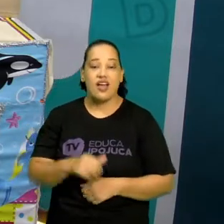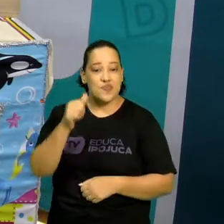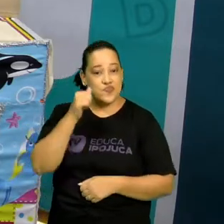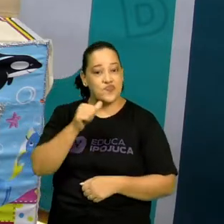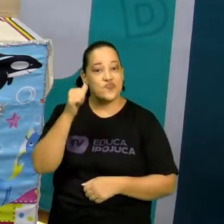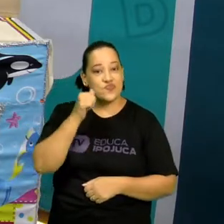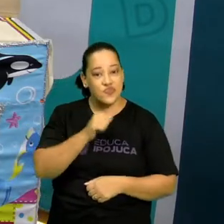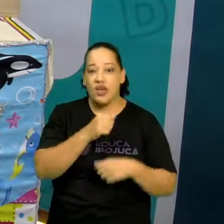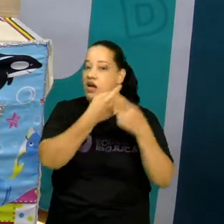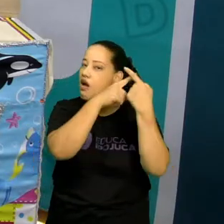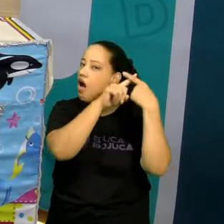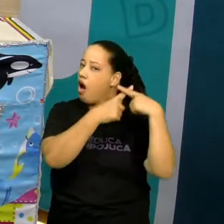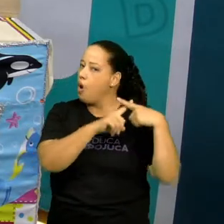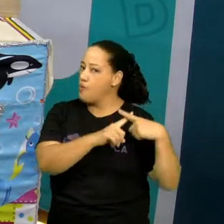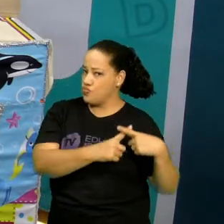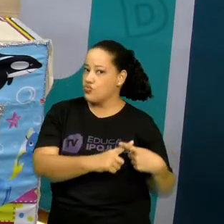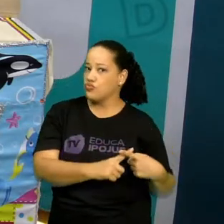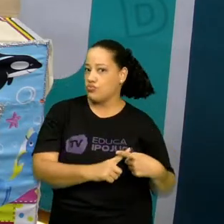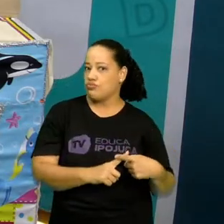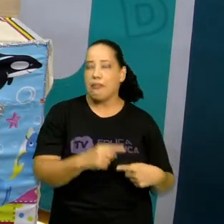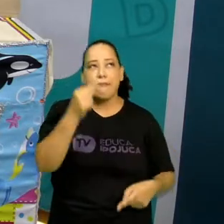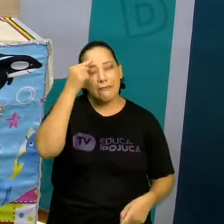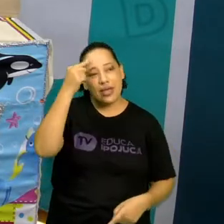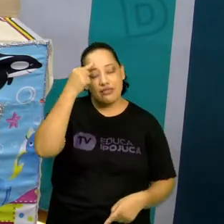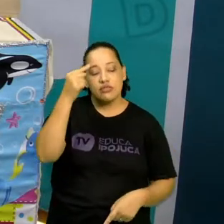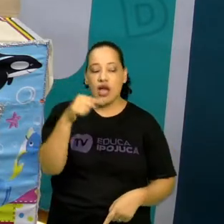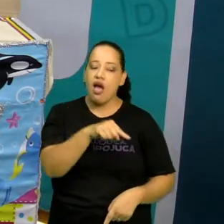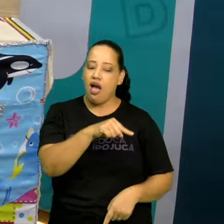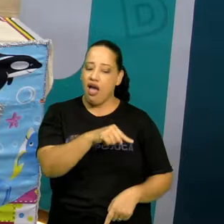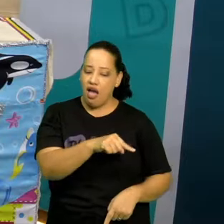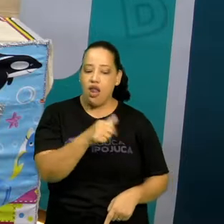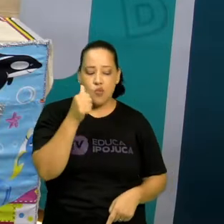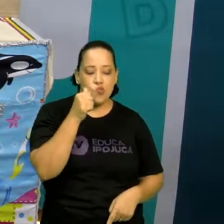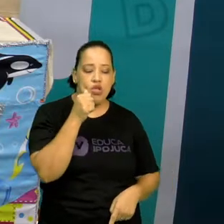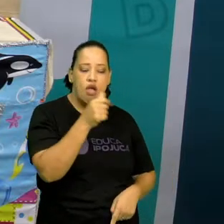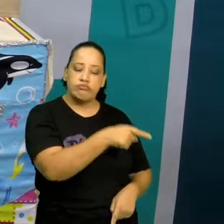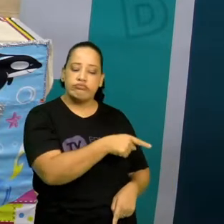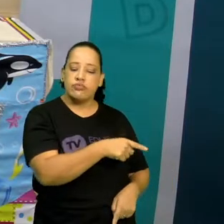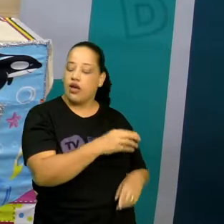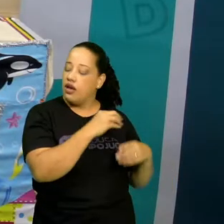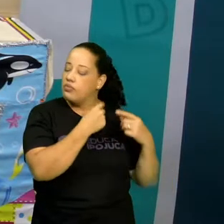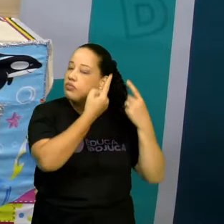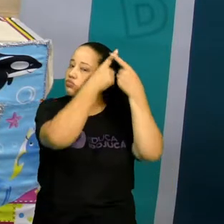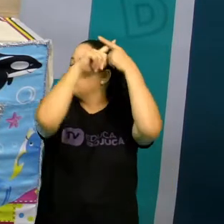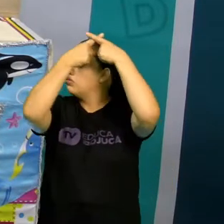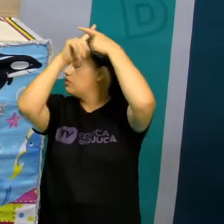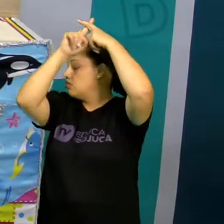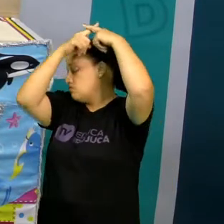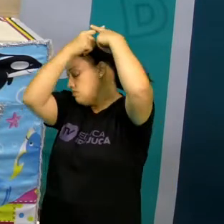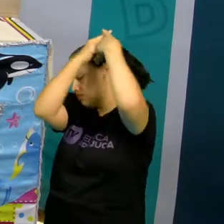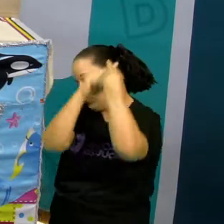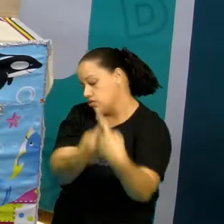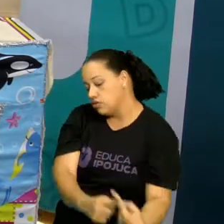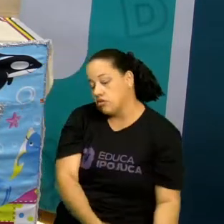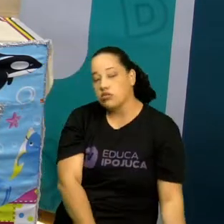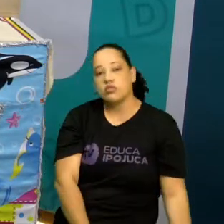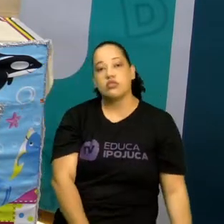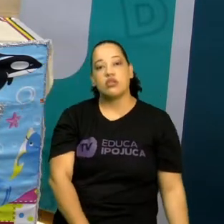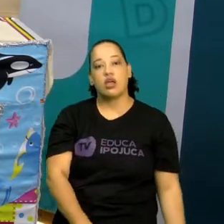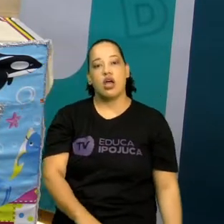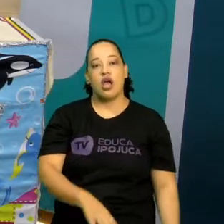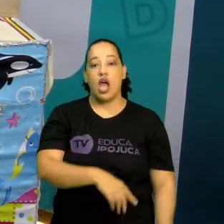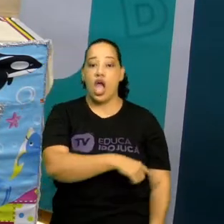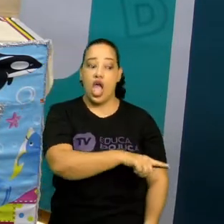eu pensava que era a a senhora né não gosta tranças guru e